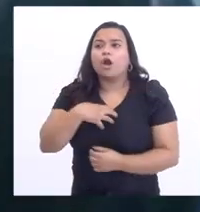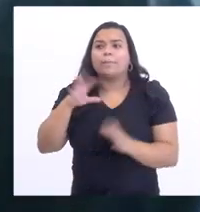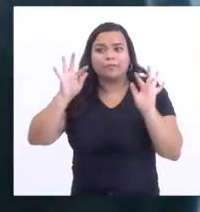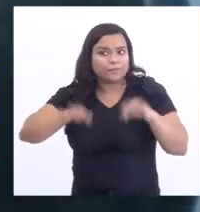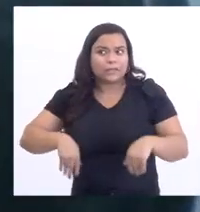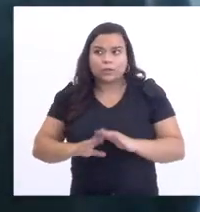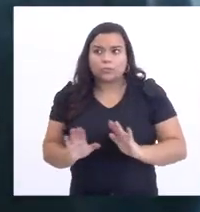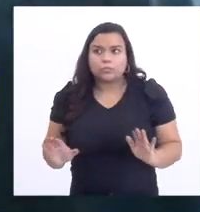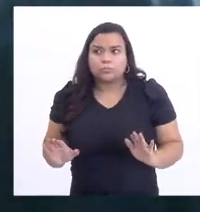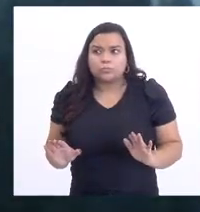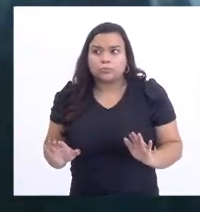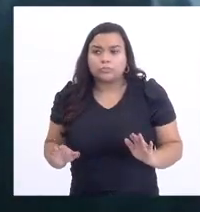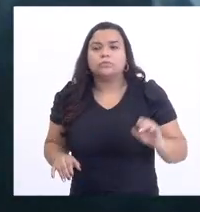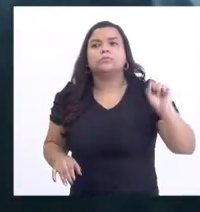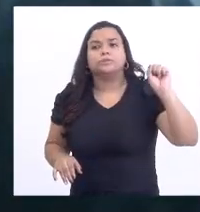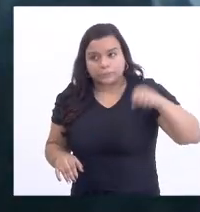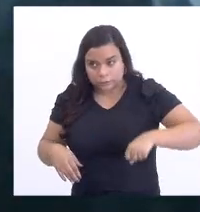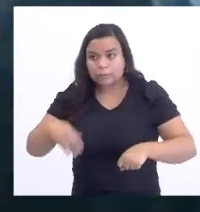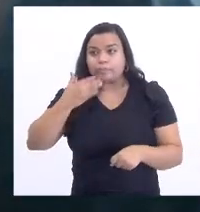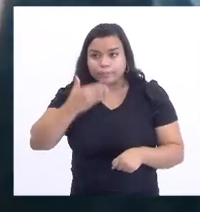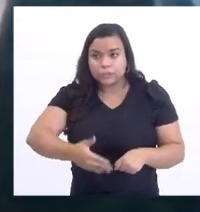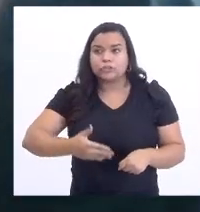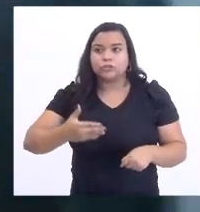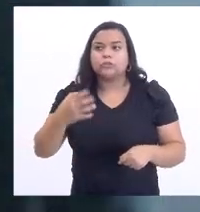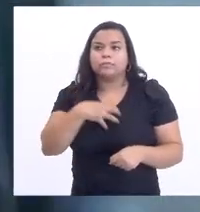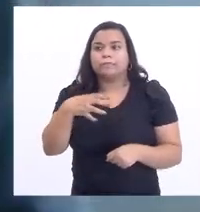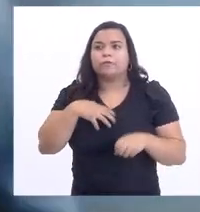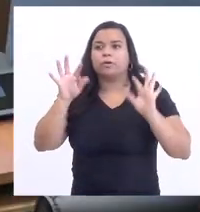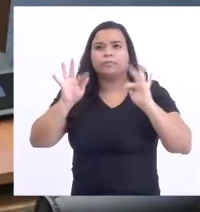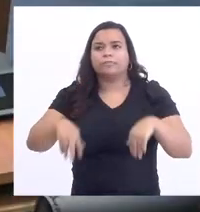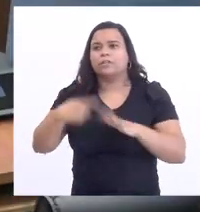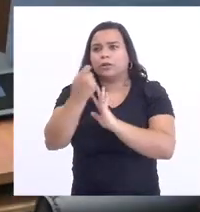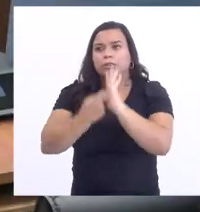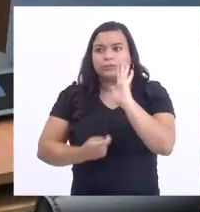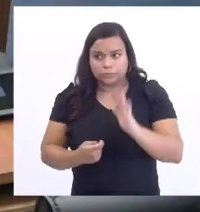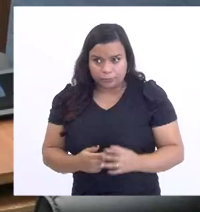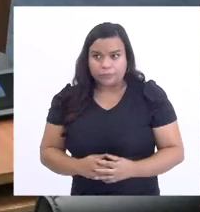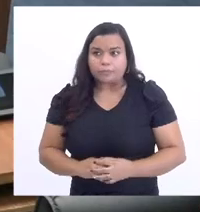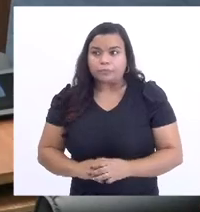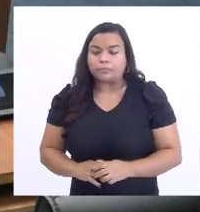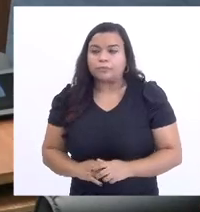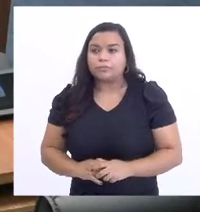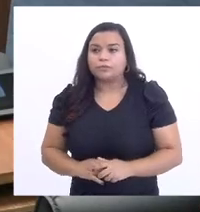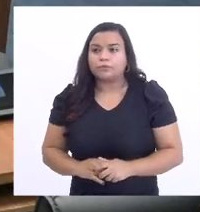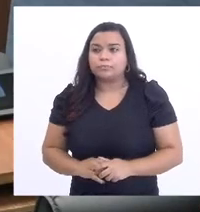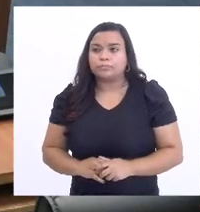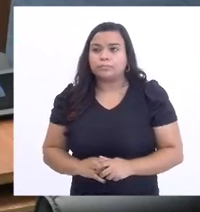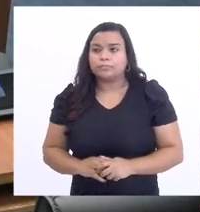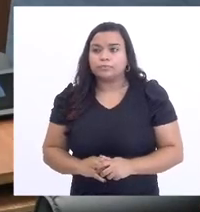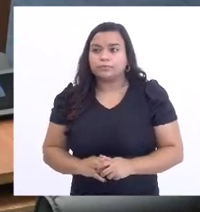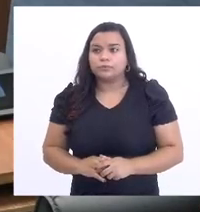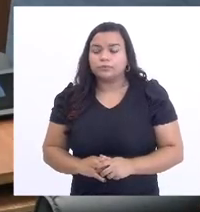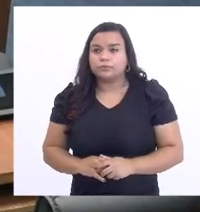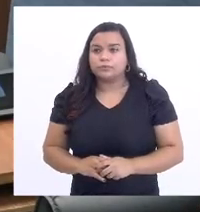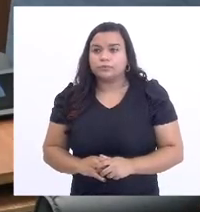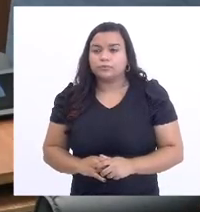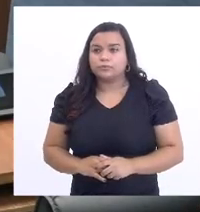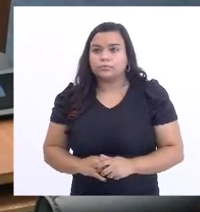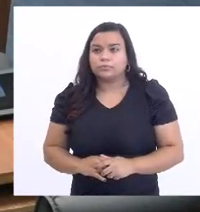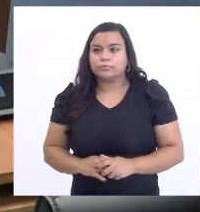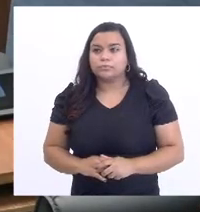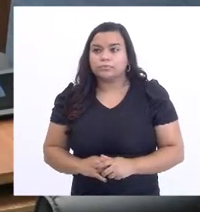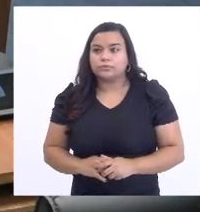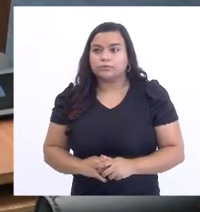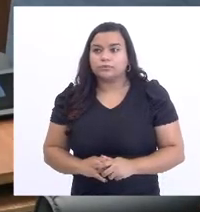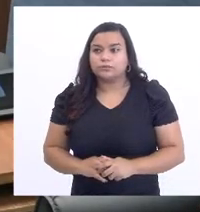substitutivo. Pedindo forma final de redação. Vou cobrar. Braço. Tchau. Liga para cobrar a mensagem do